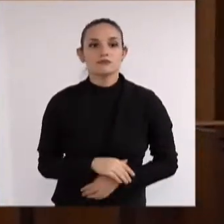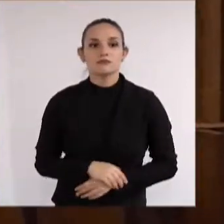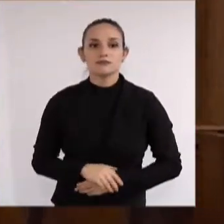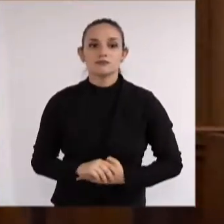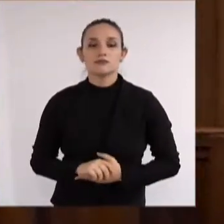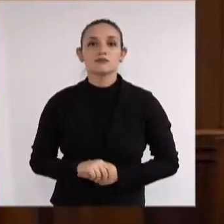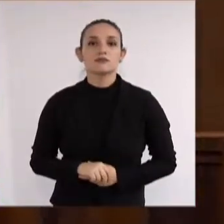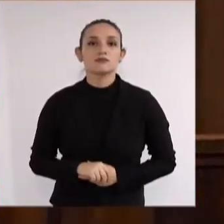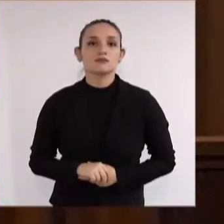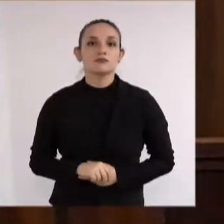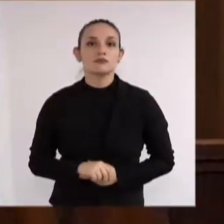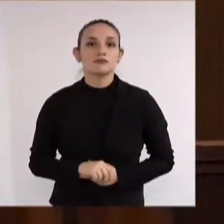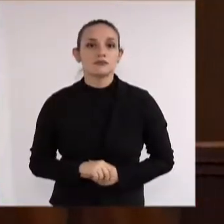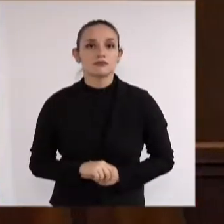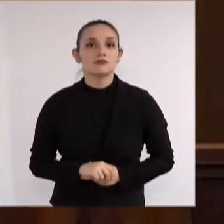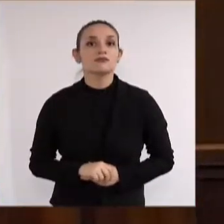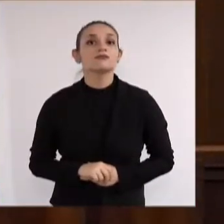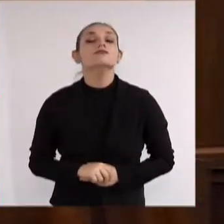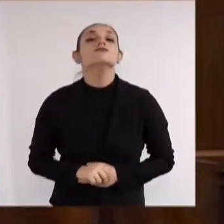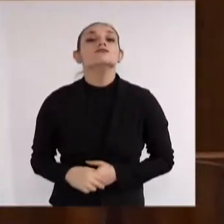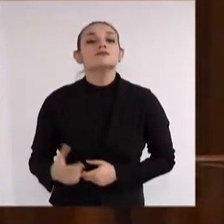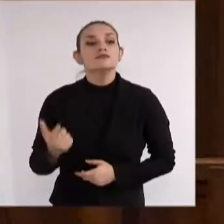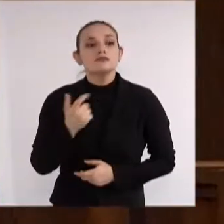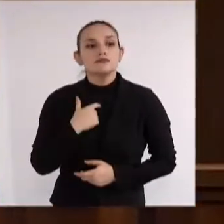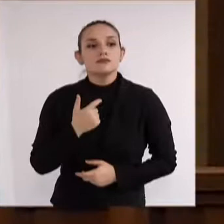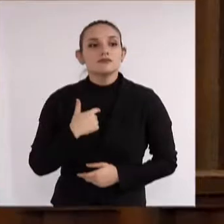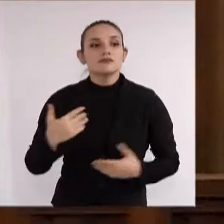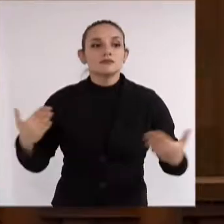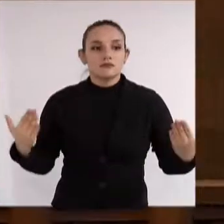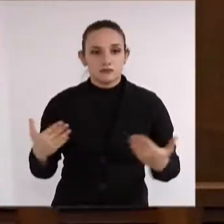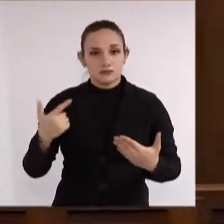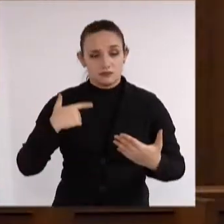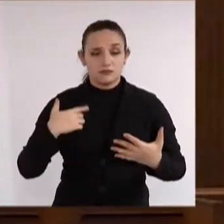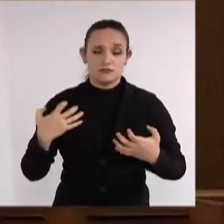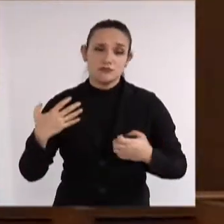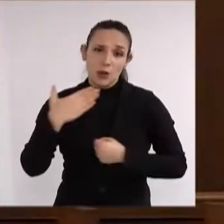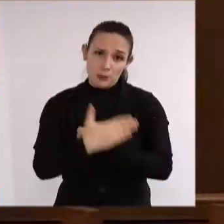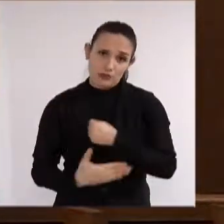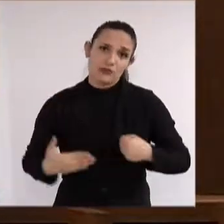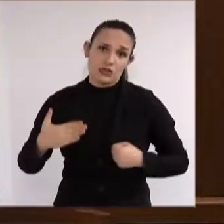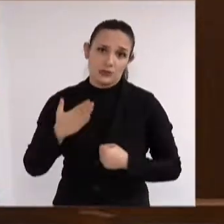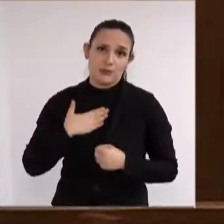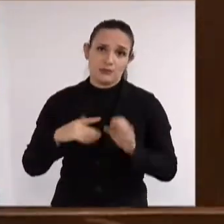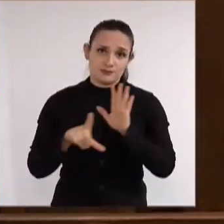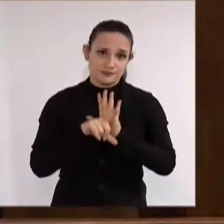eu venho à tribuna na defesa do nosso projeto de lei,